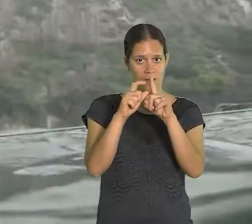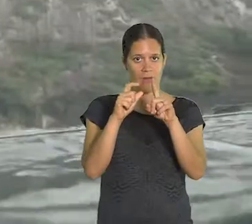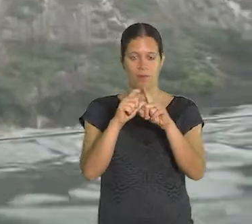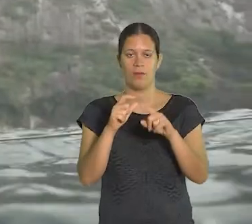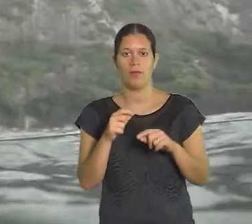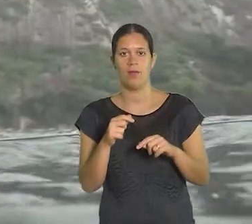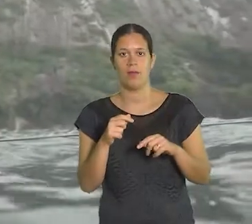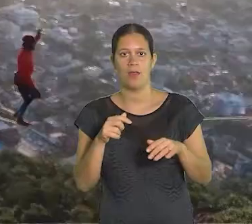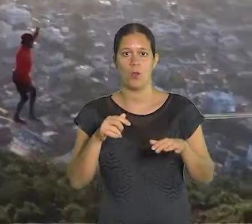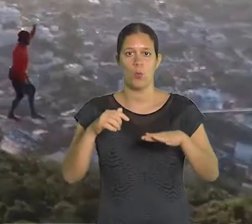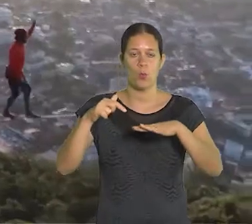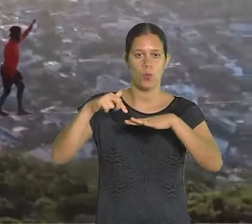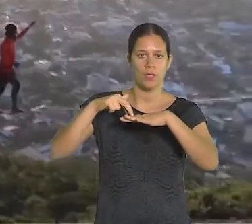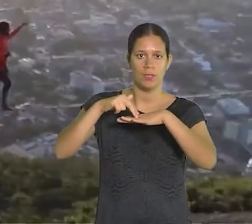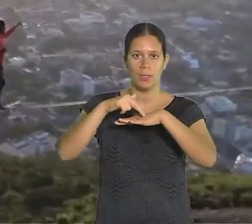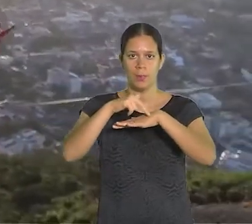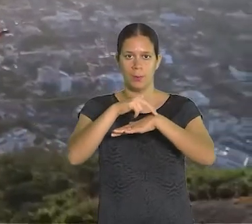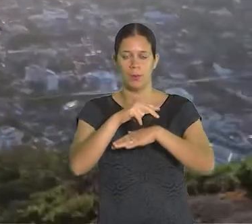equilíbrio.